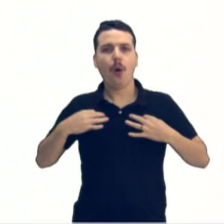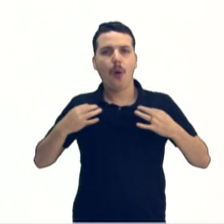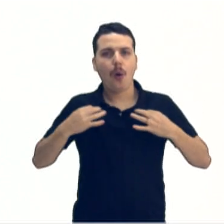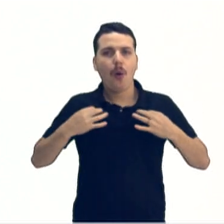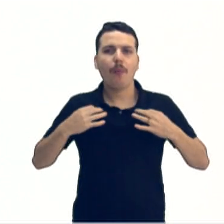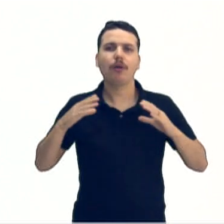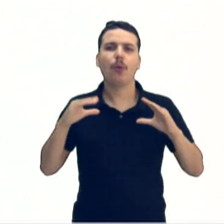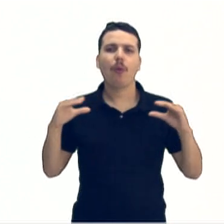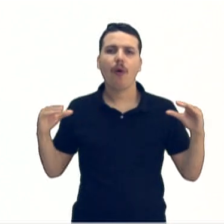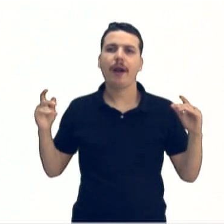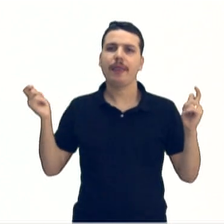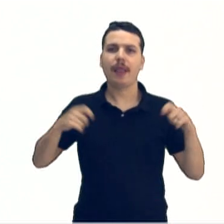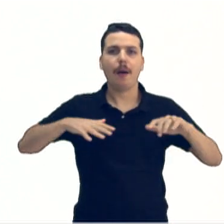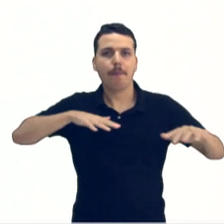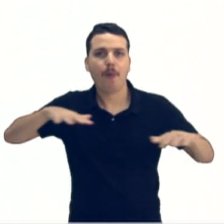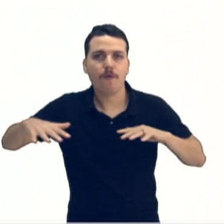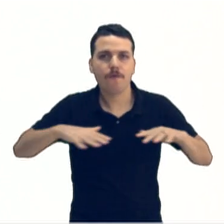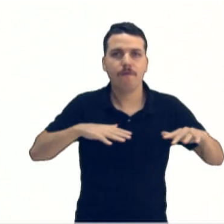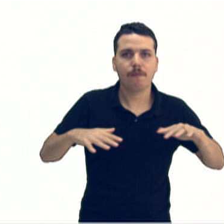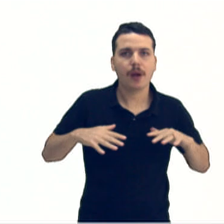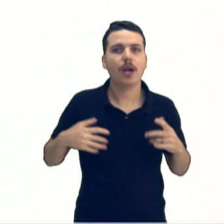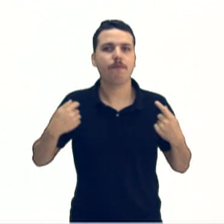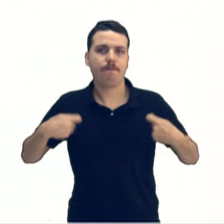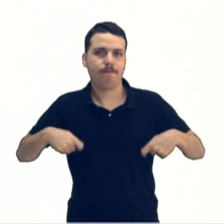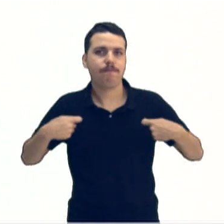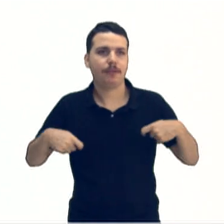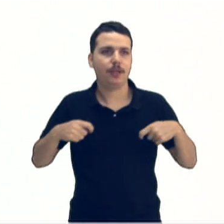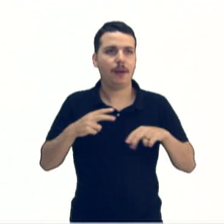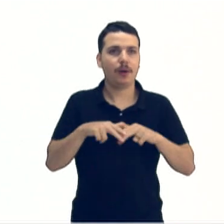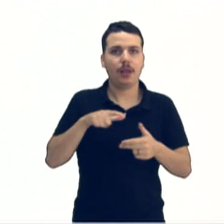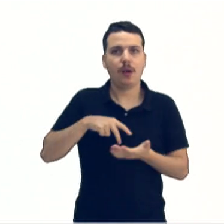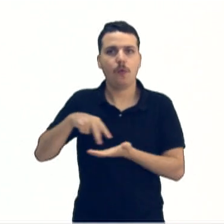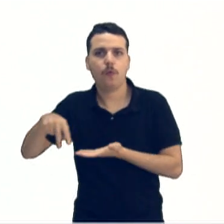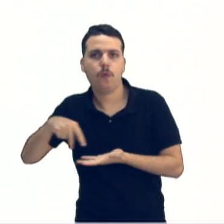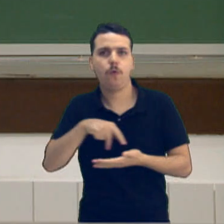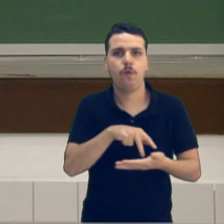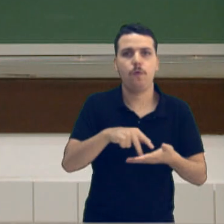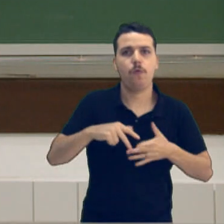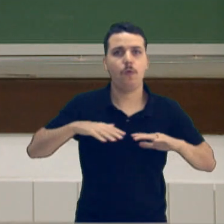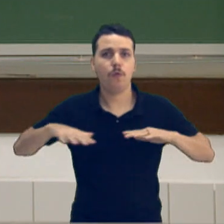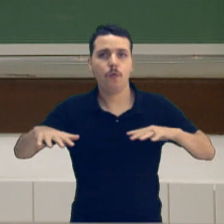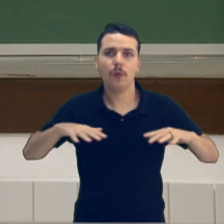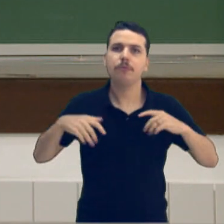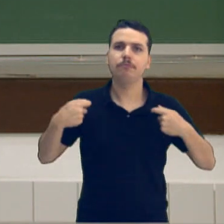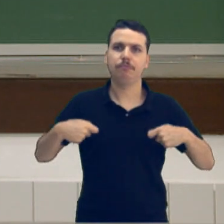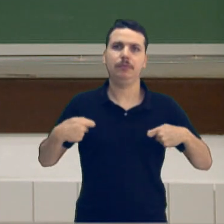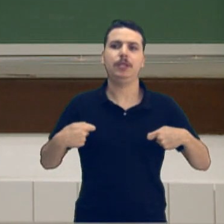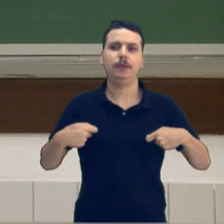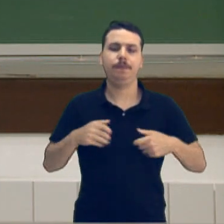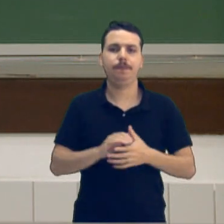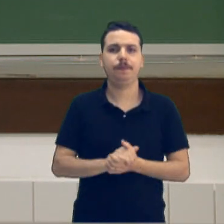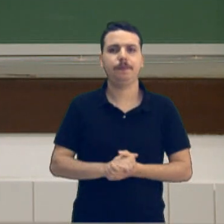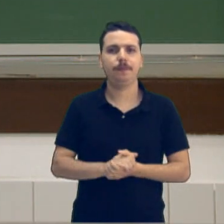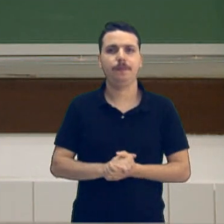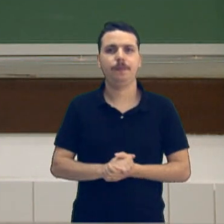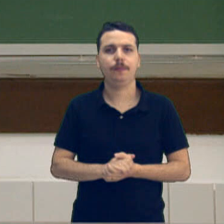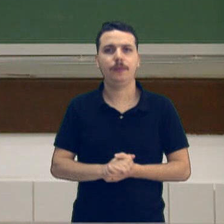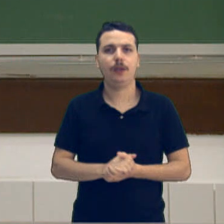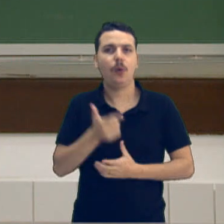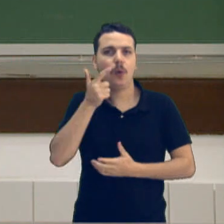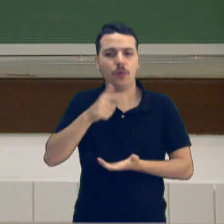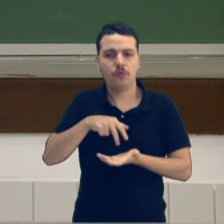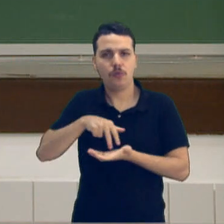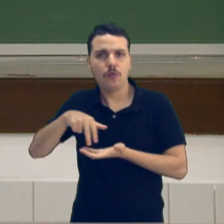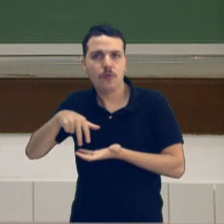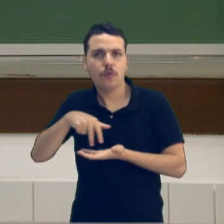um esporte que tem muito deslocamento, é muita agilidade, né? Você tem que estar muito preparado, né, para